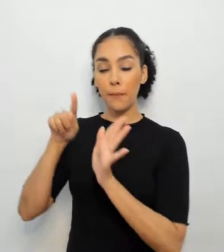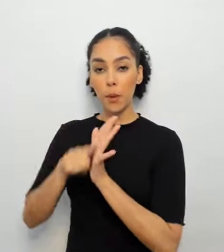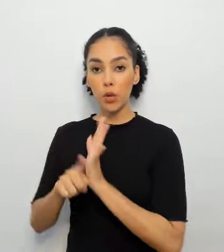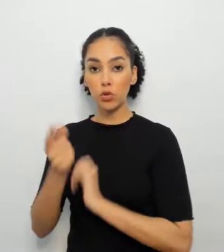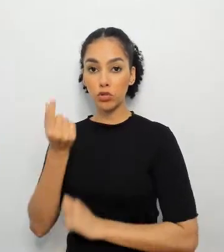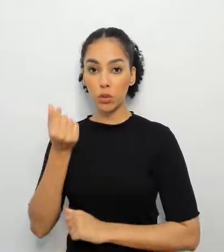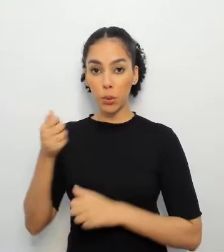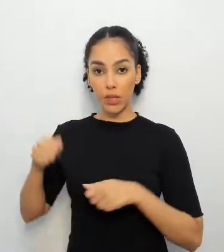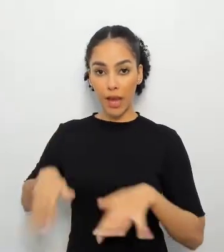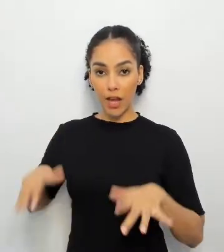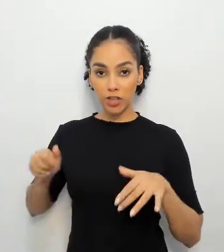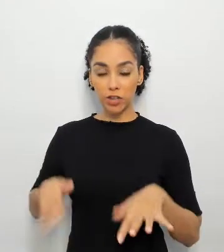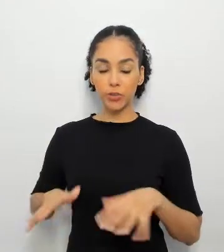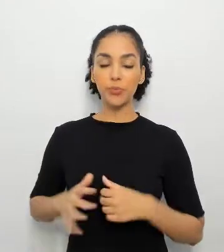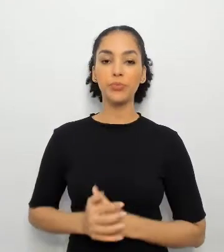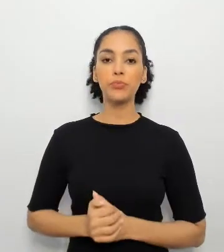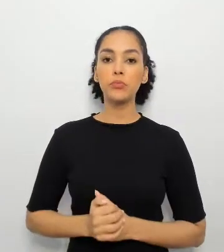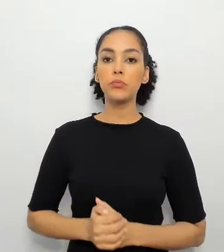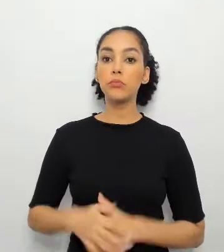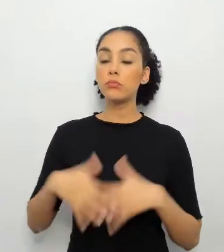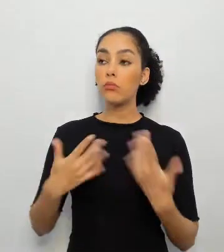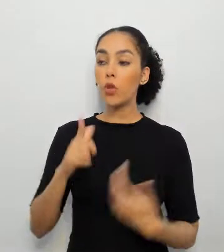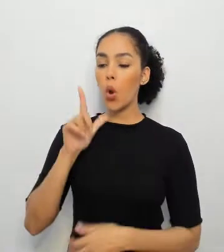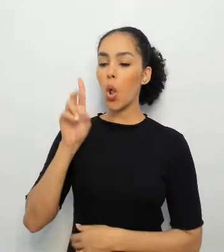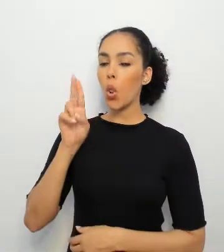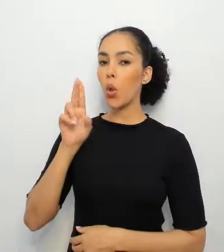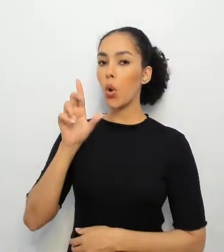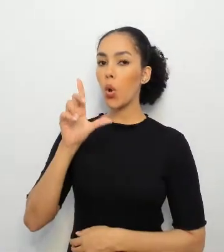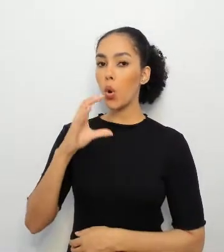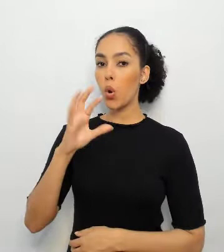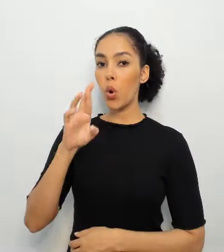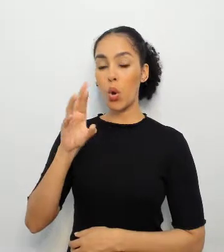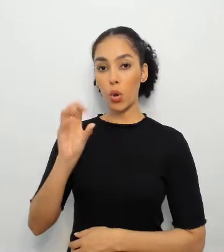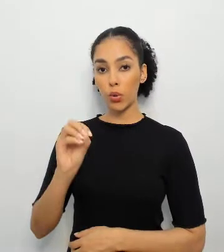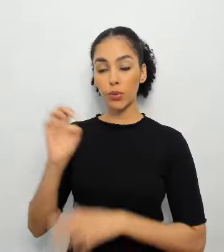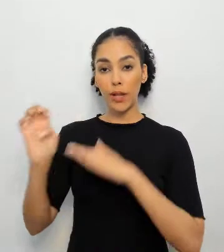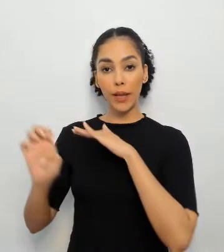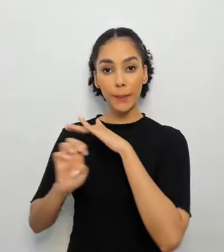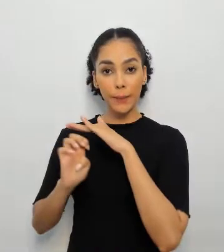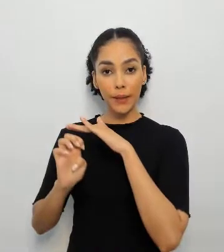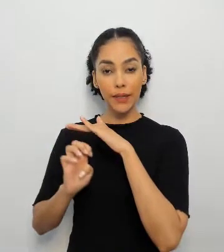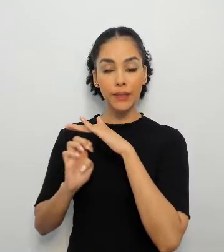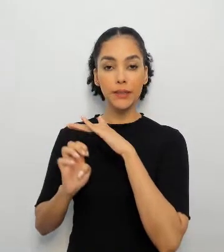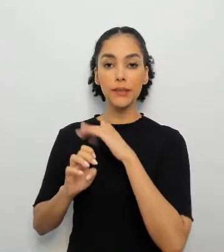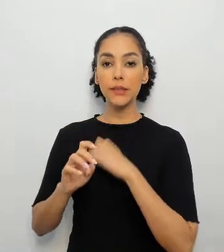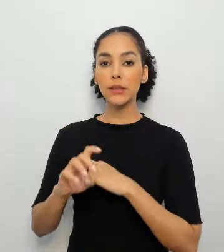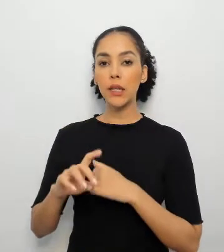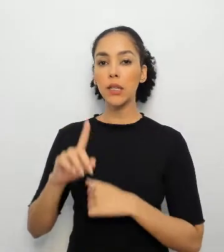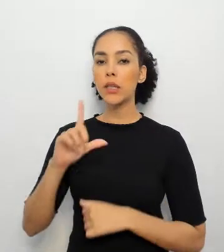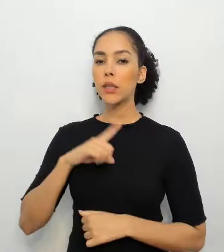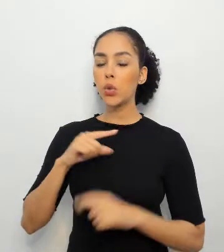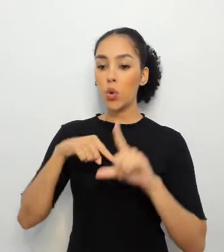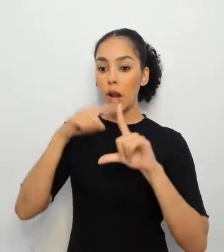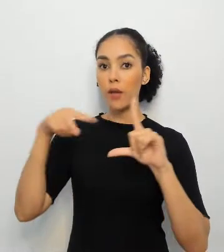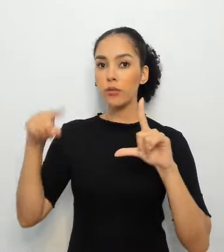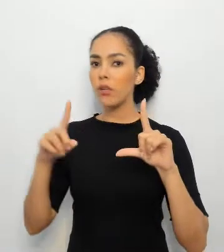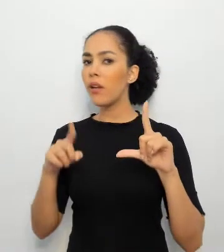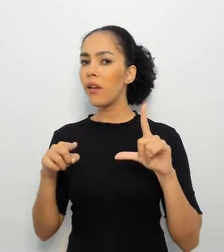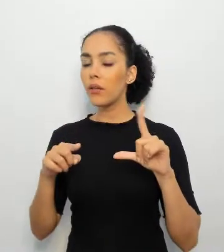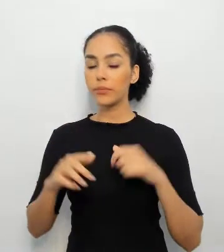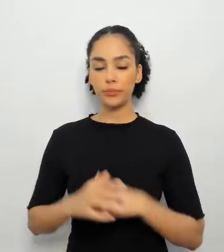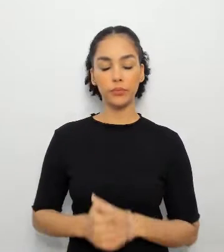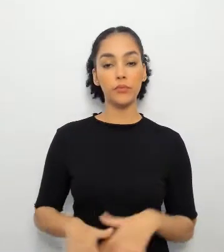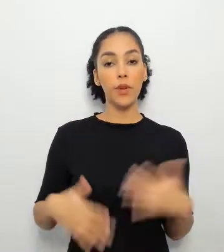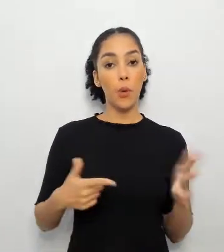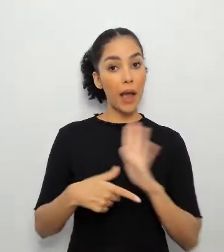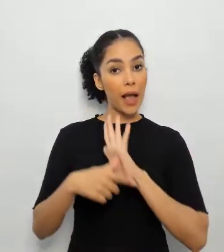que representa o lucro dessa empresa em função da quantidade de itens produzidos é... Antes de responder essa pergunta, de olhar